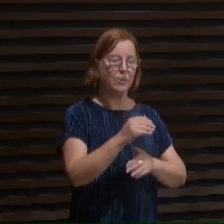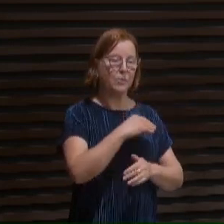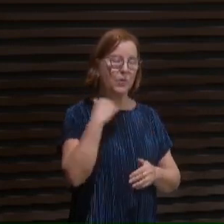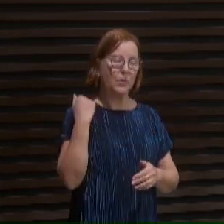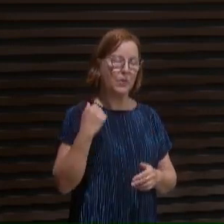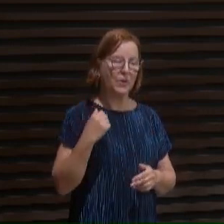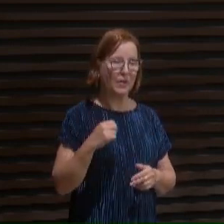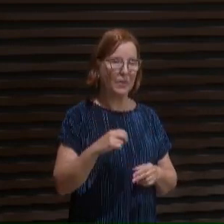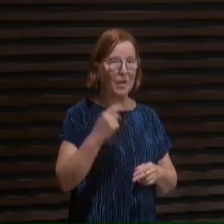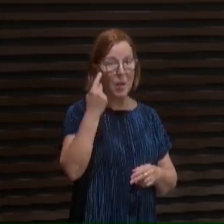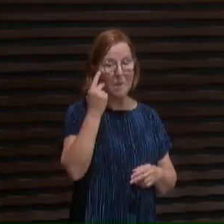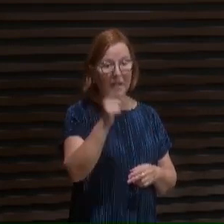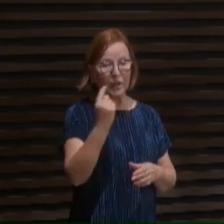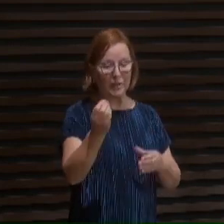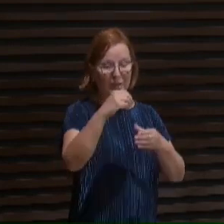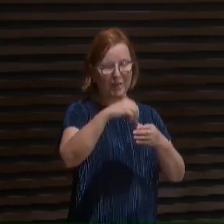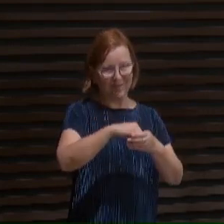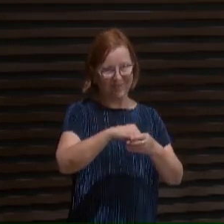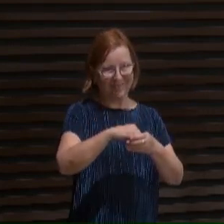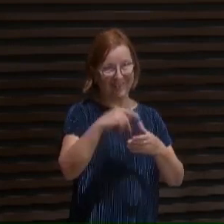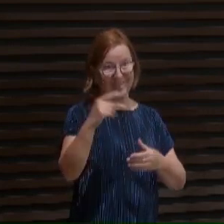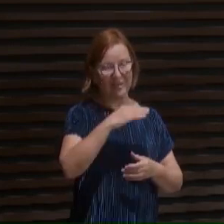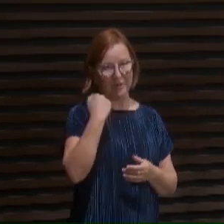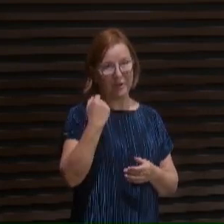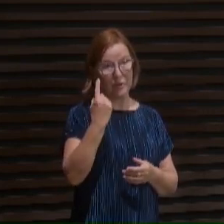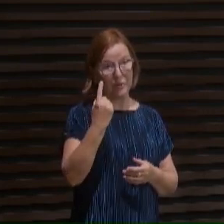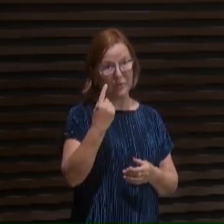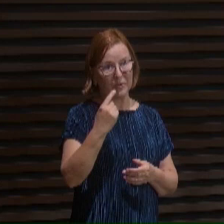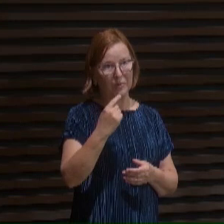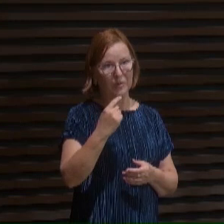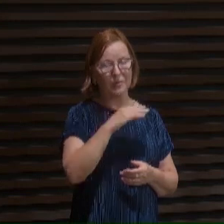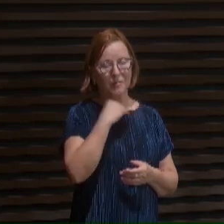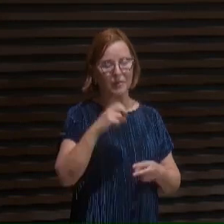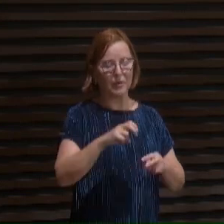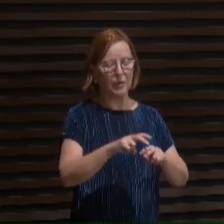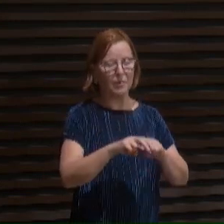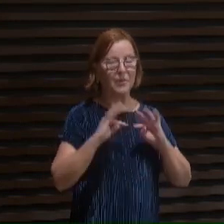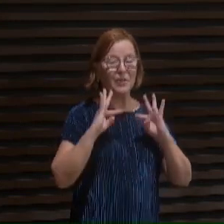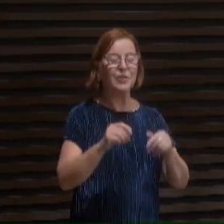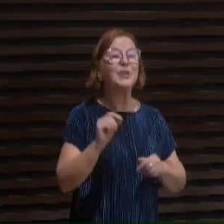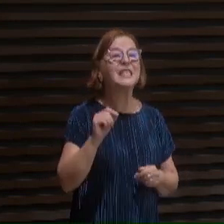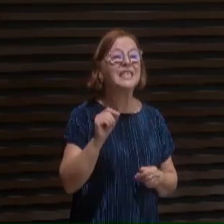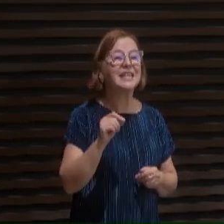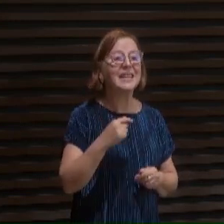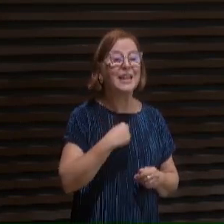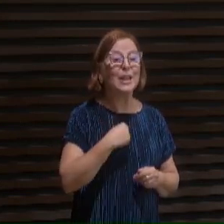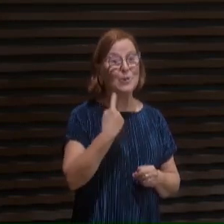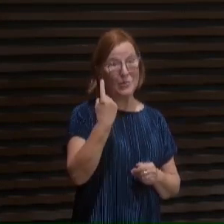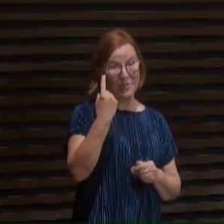morreu para nos incluir nesse pacote. Um morreu por todos. Quem são esses todos? Eu sou um.